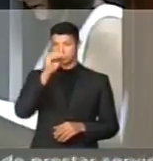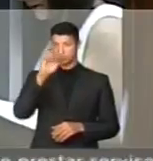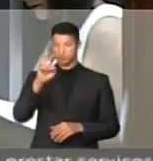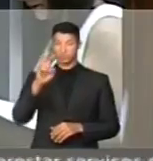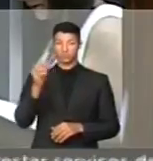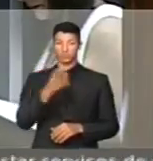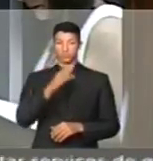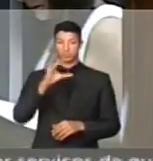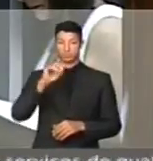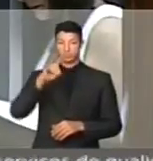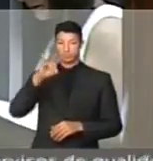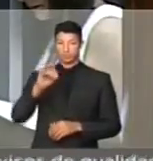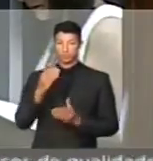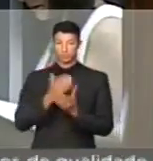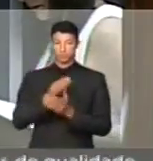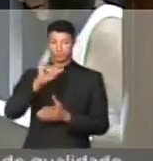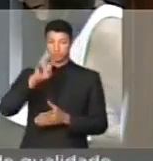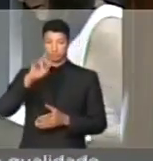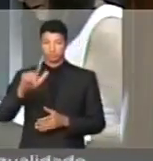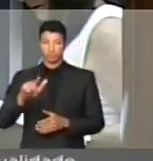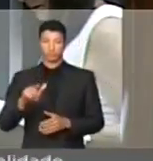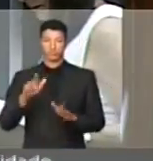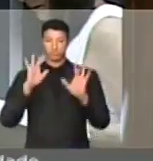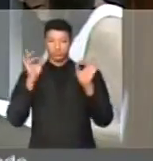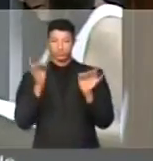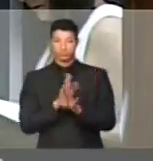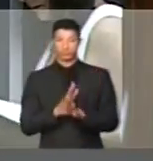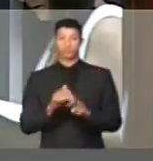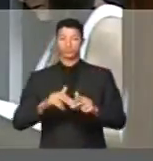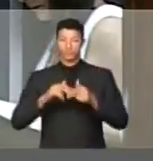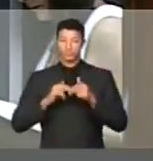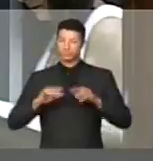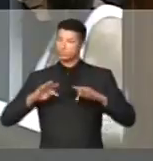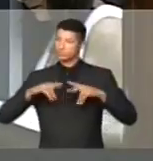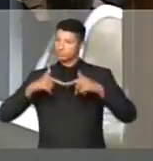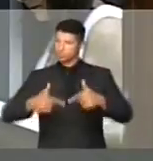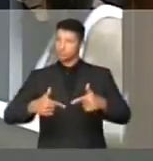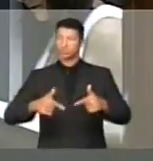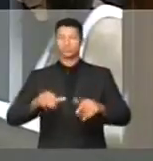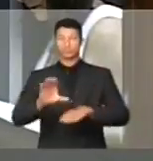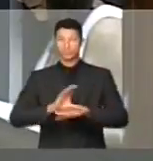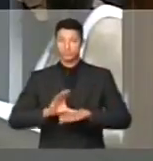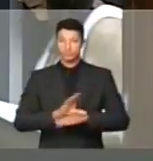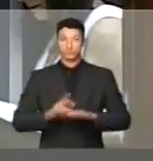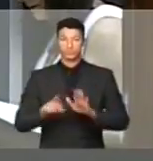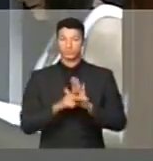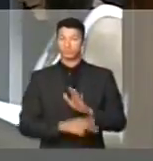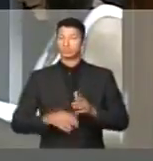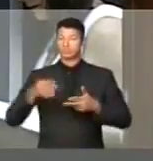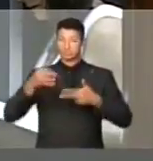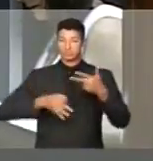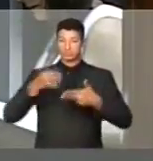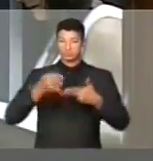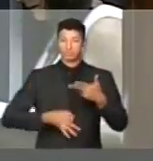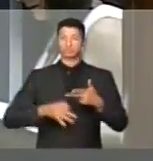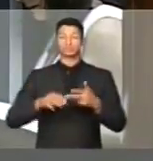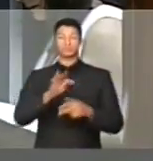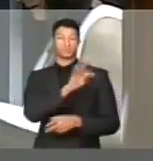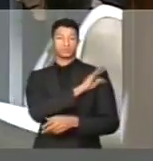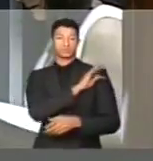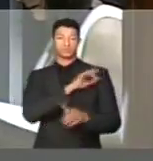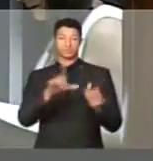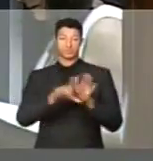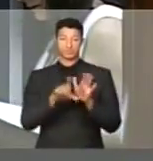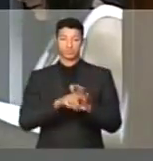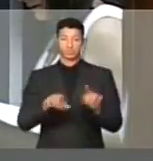novo Código de Processo Civil. Conclusões. Por todo o exposto, voto pela constitucionalidade, juridicidade, boa técnica